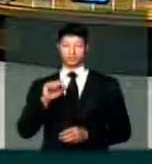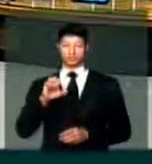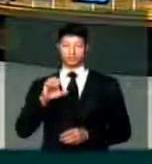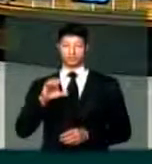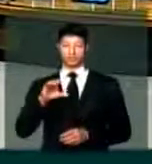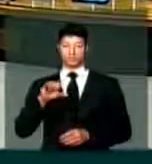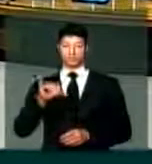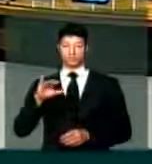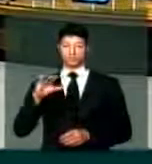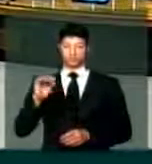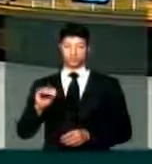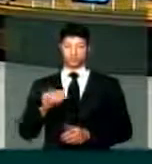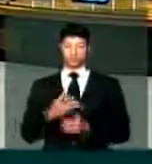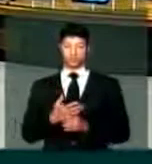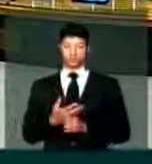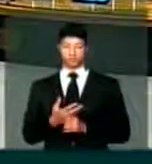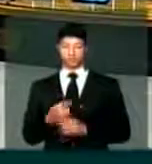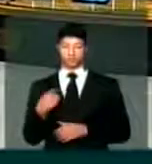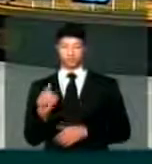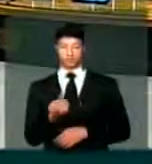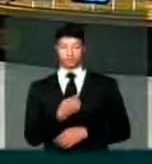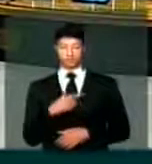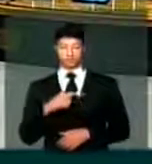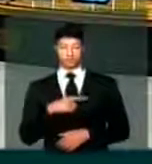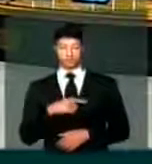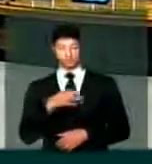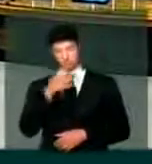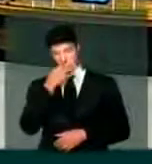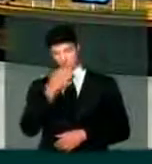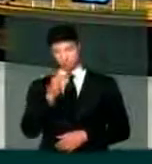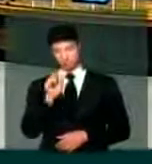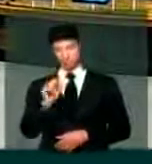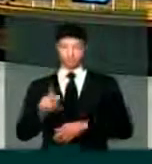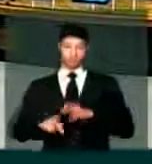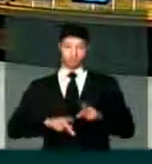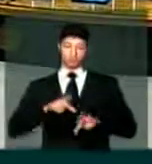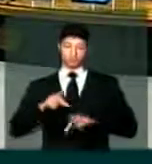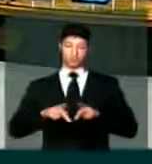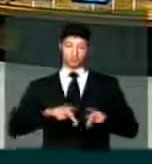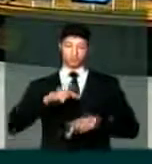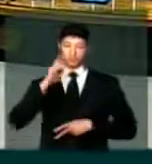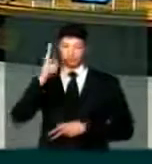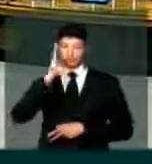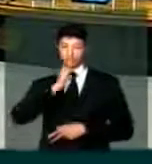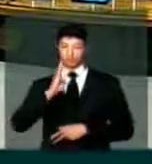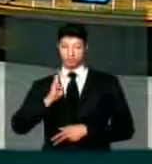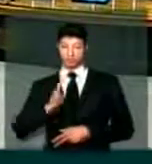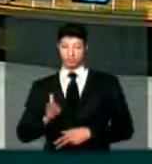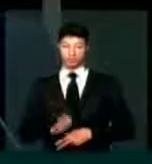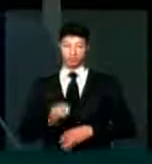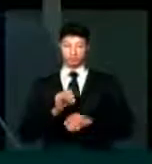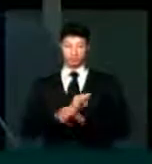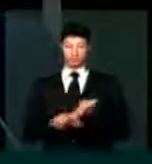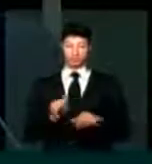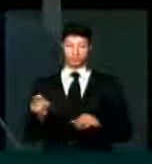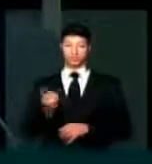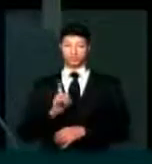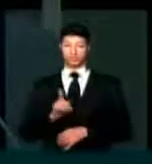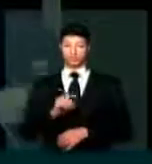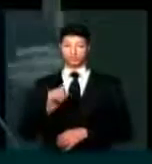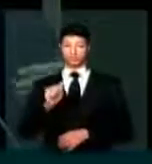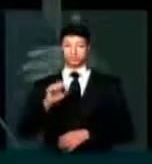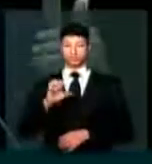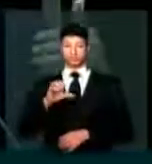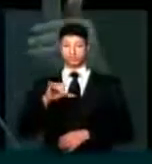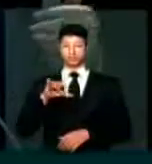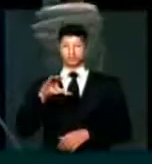eleições. Nós temos a firme convicção de que o povo brasileiro dirá não a essa